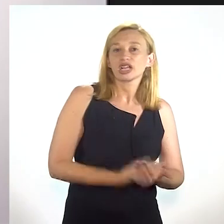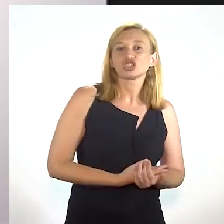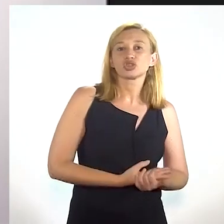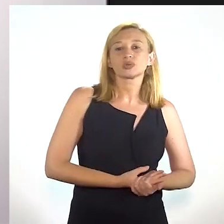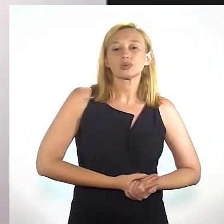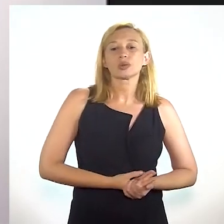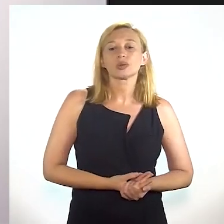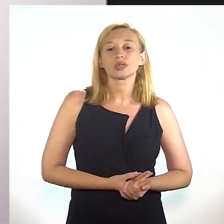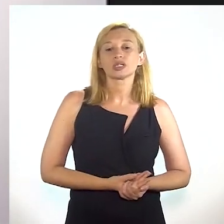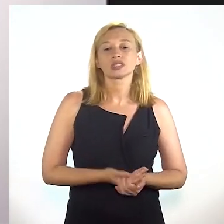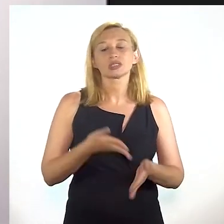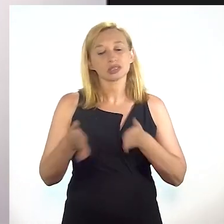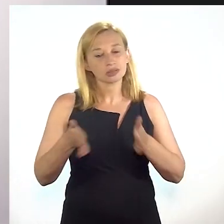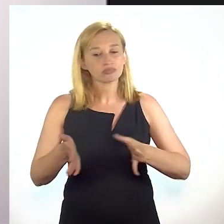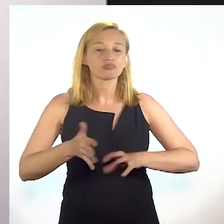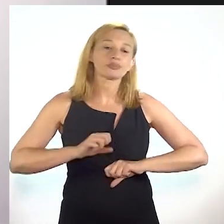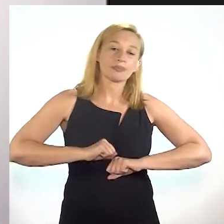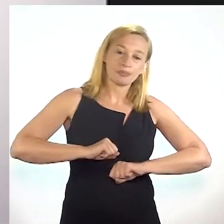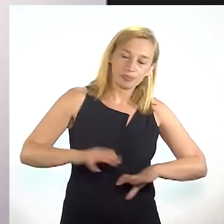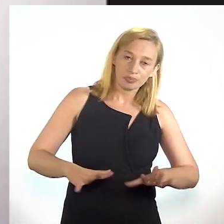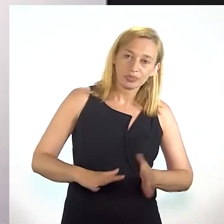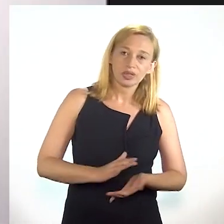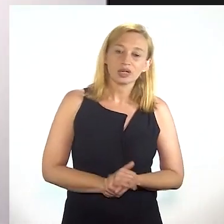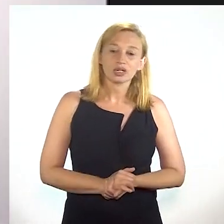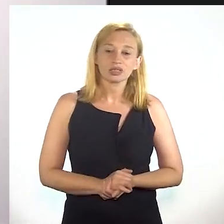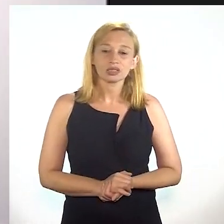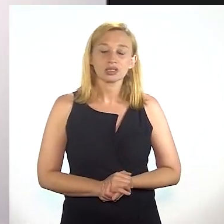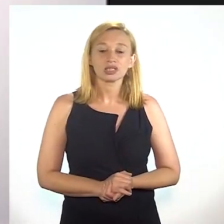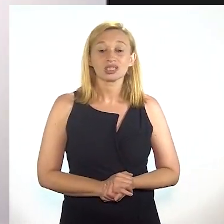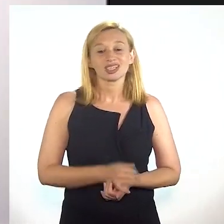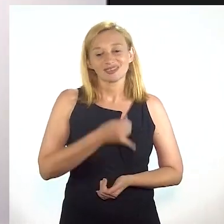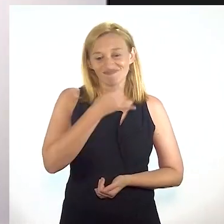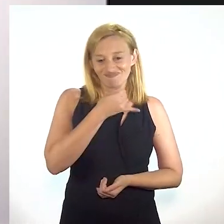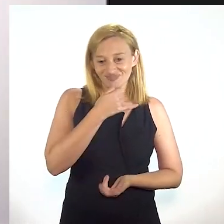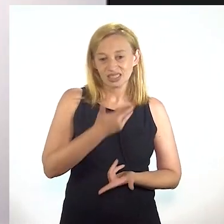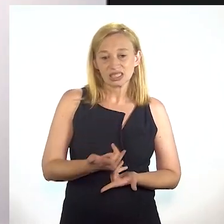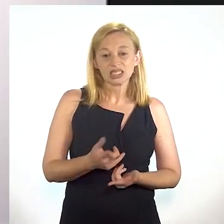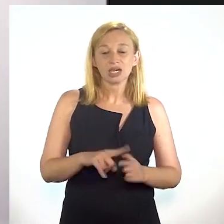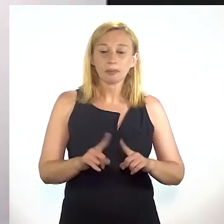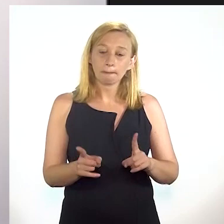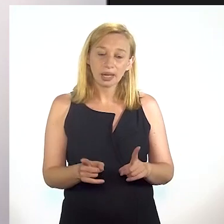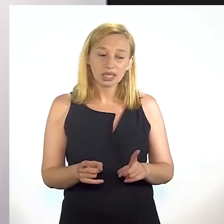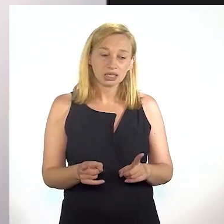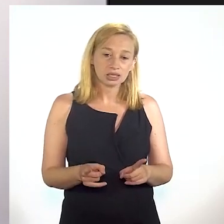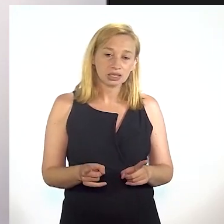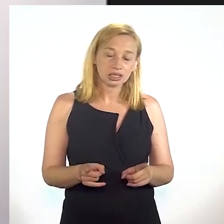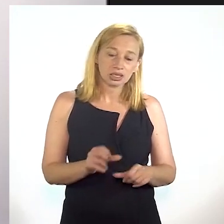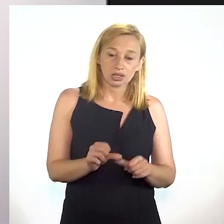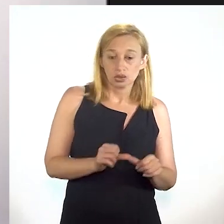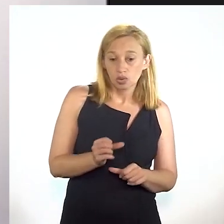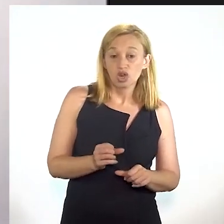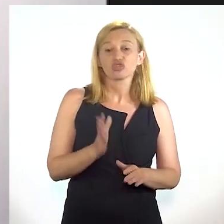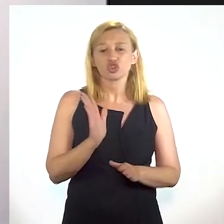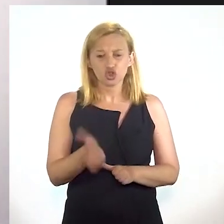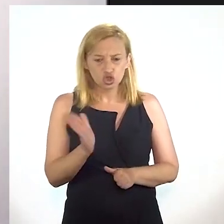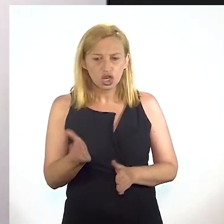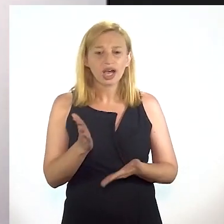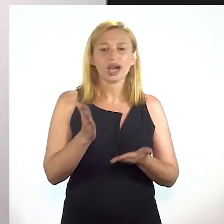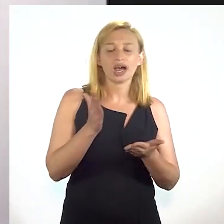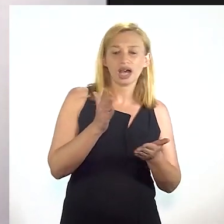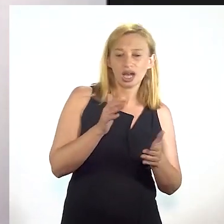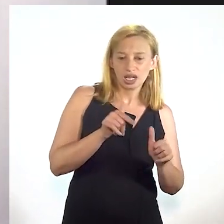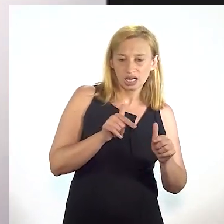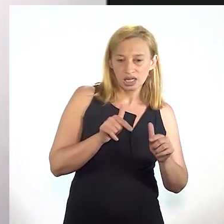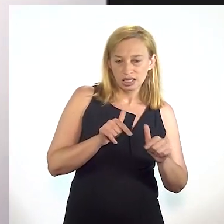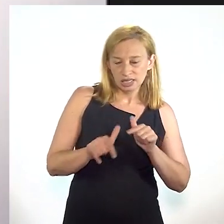fluir. Eu acredito que nesses tempos de pandemia, para mim, pessoalmente, não foi tanto uma